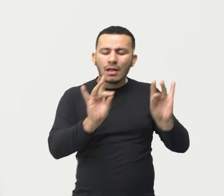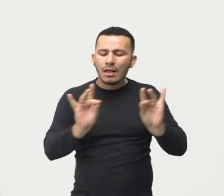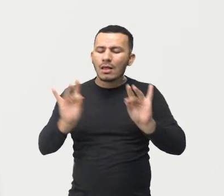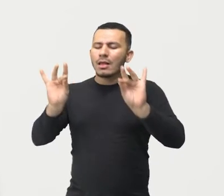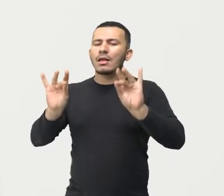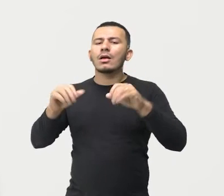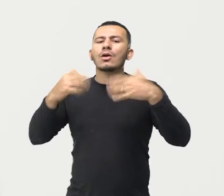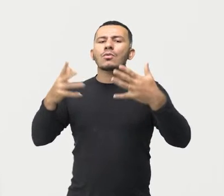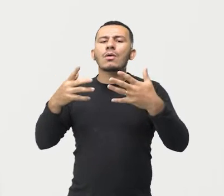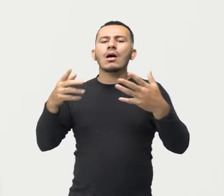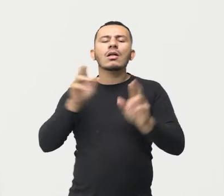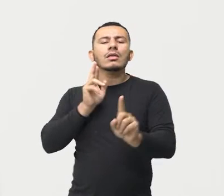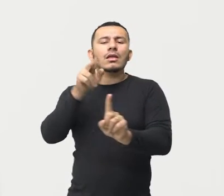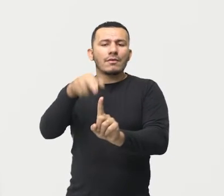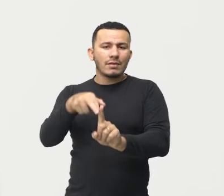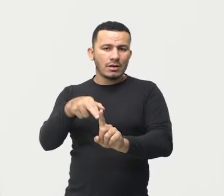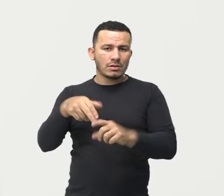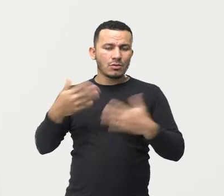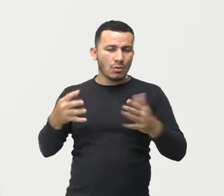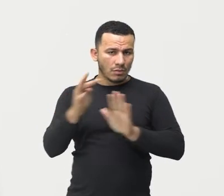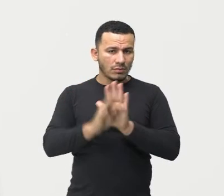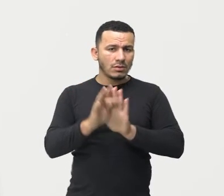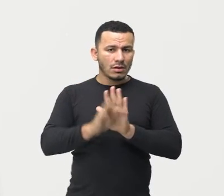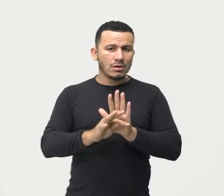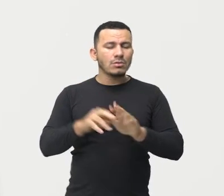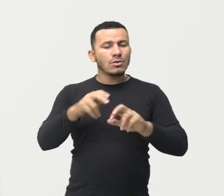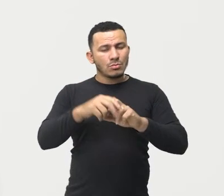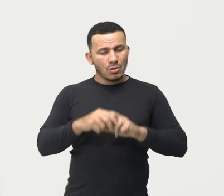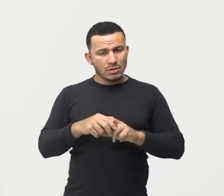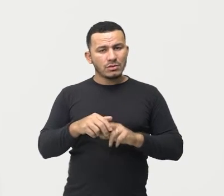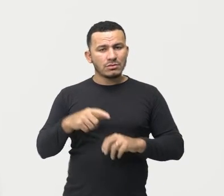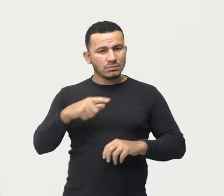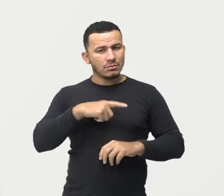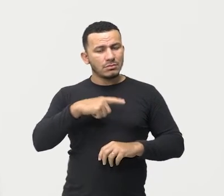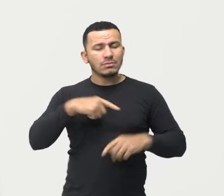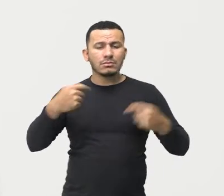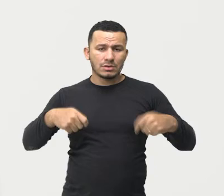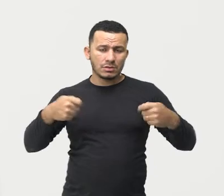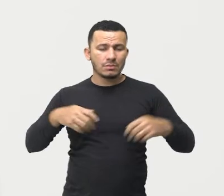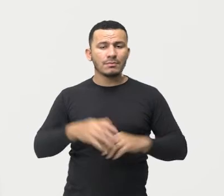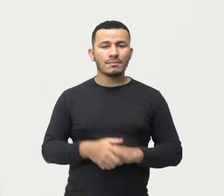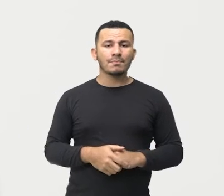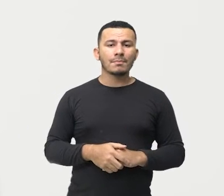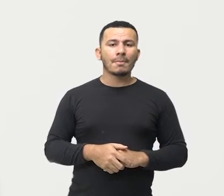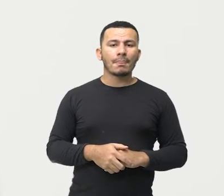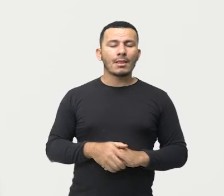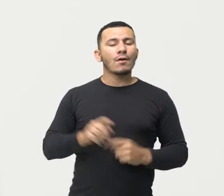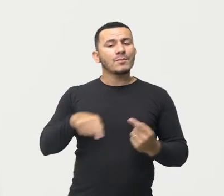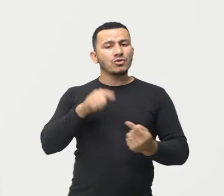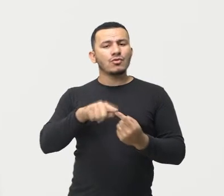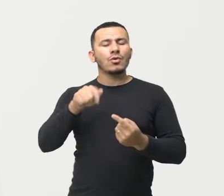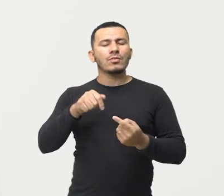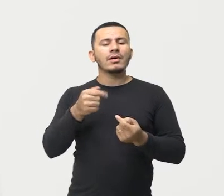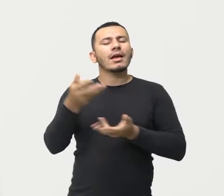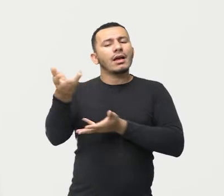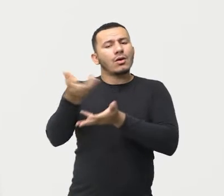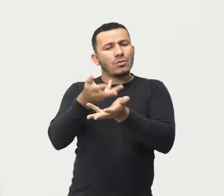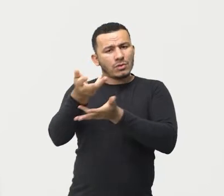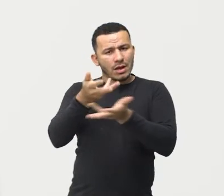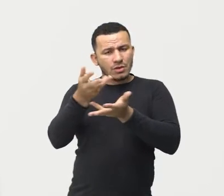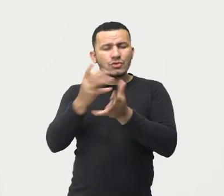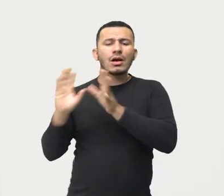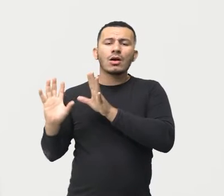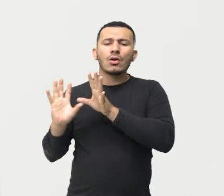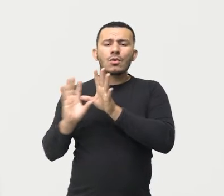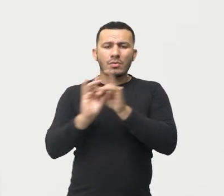texto você está querendo comentar. E aí você faz essa menção, né? O objetivo é contextualizar,